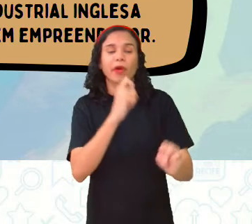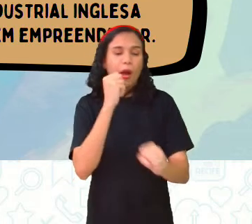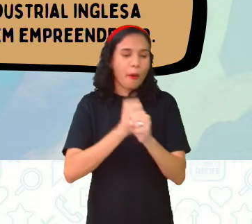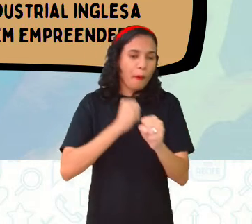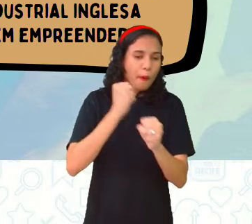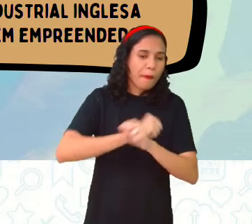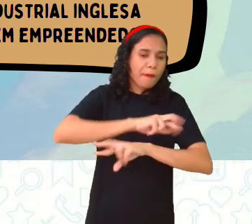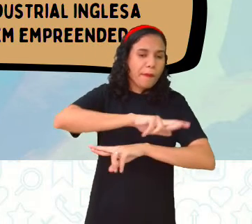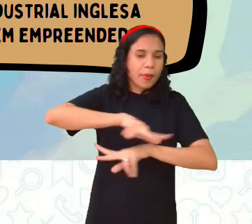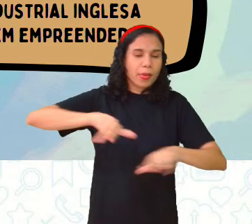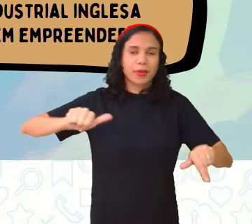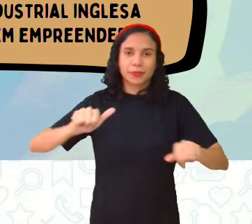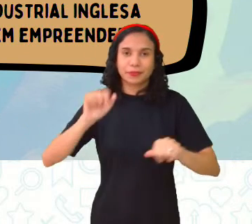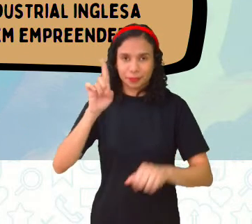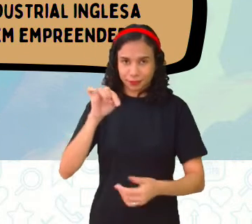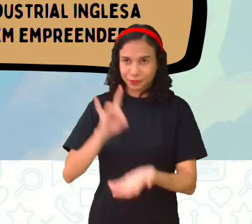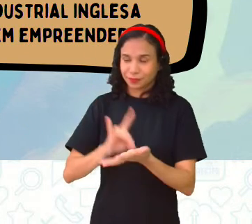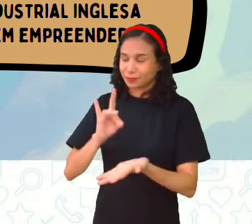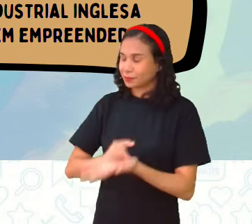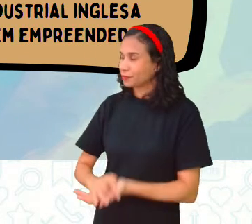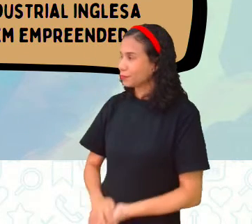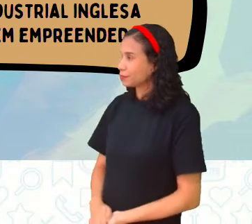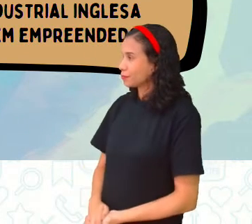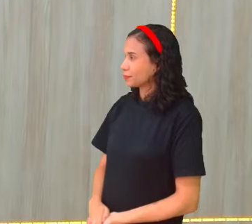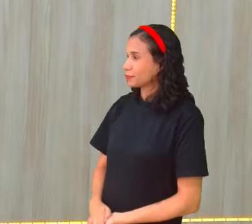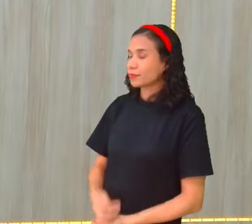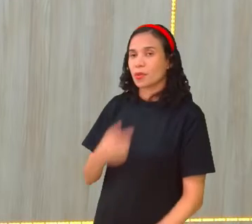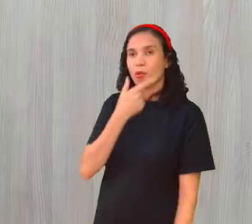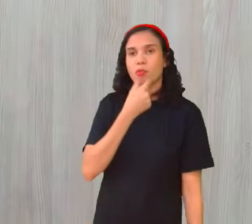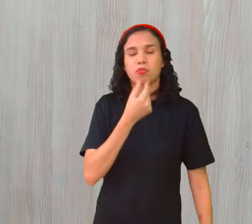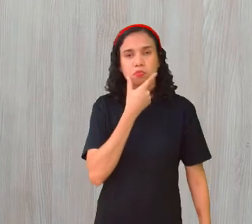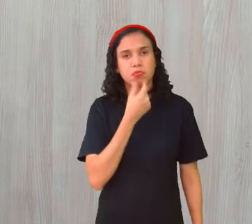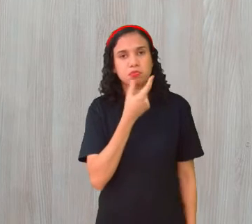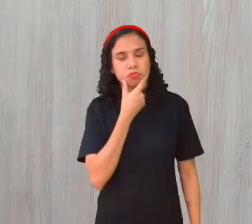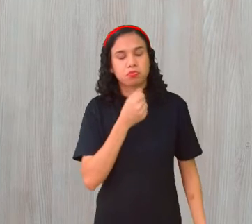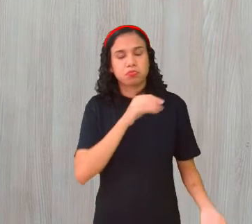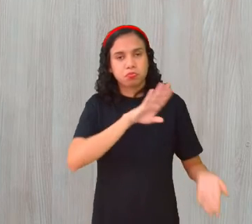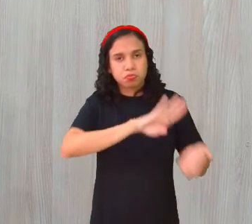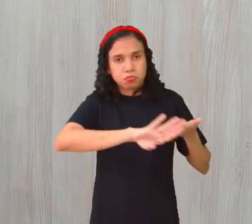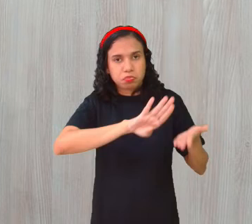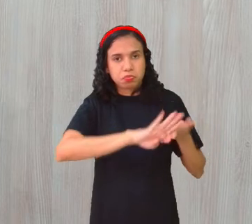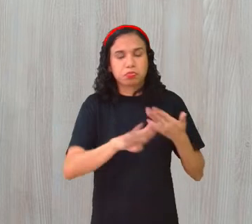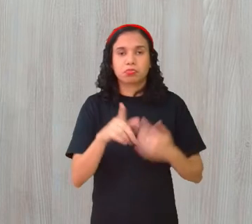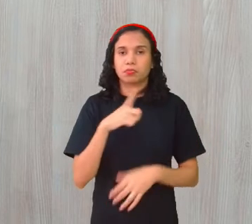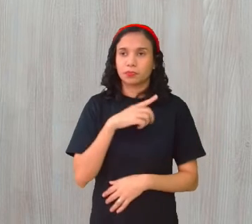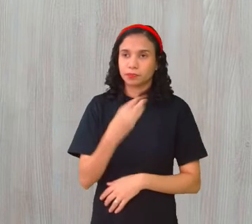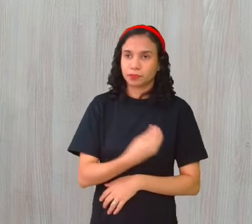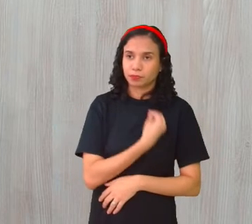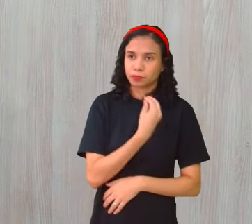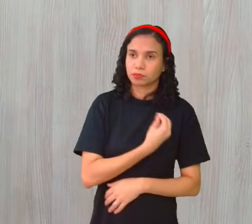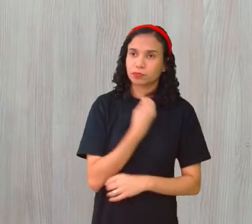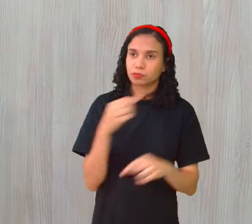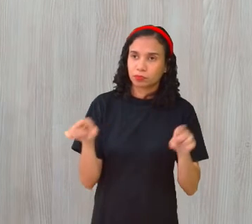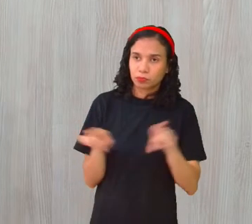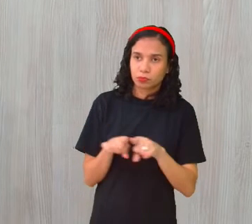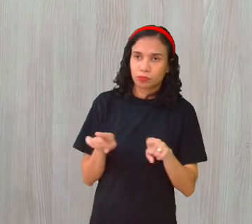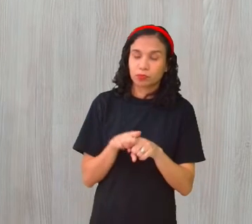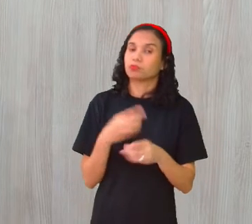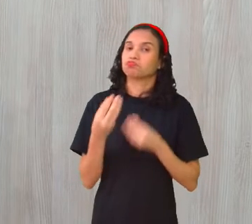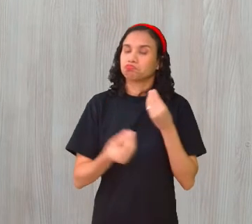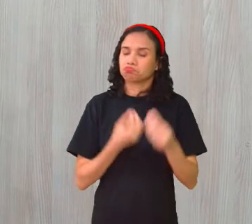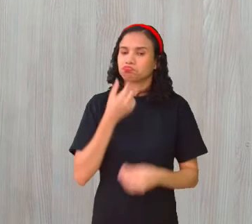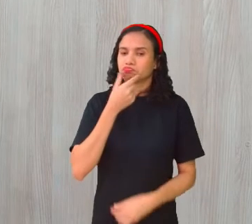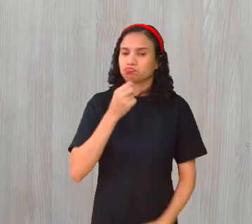mais. Não é isso mesmo, professor Gilson? Ele era banqueiro, né? Exato. Chegou a ser até um